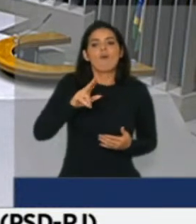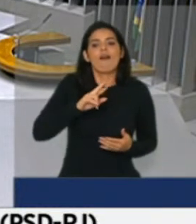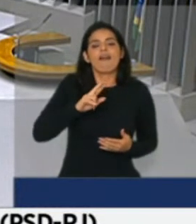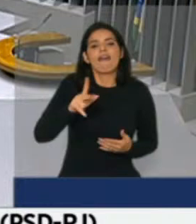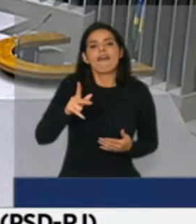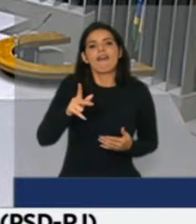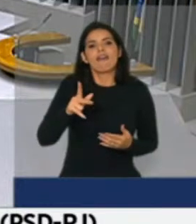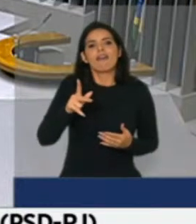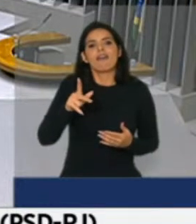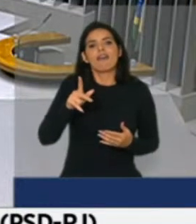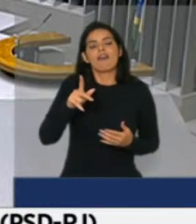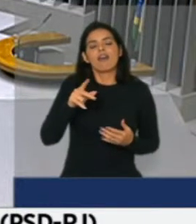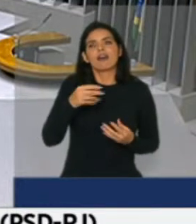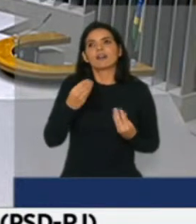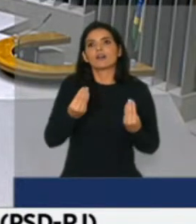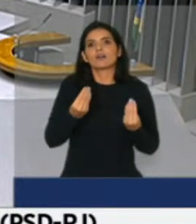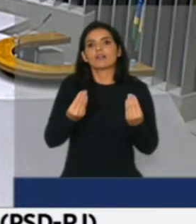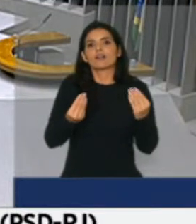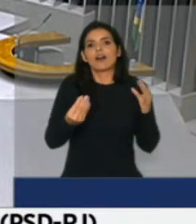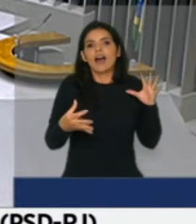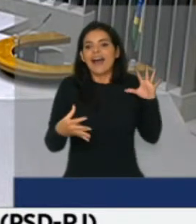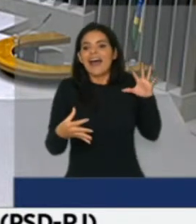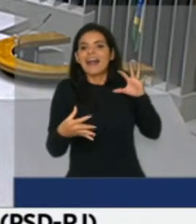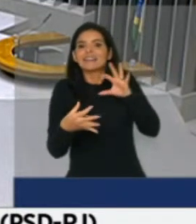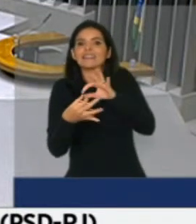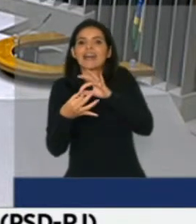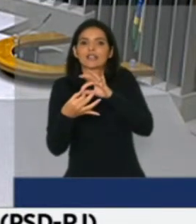um aliado da parlamentar.